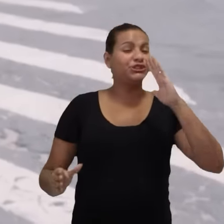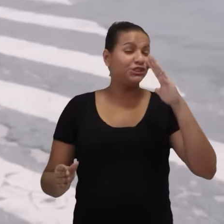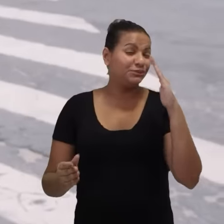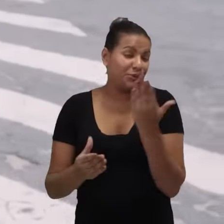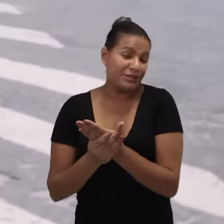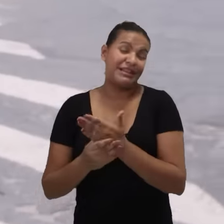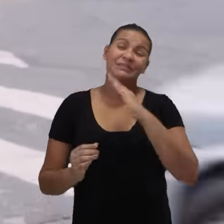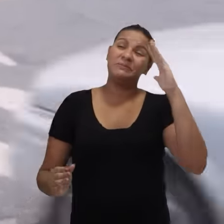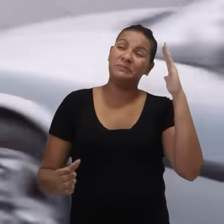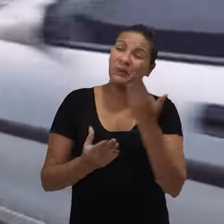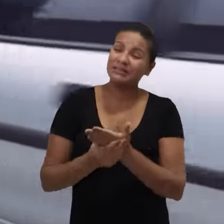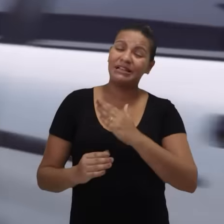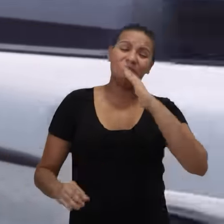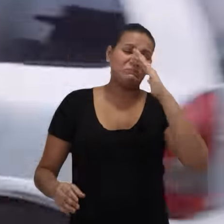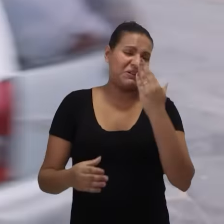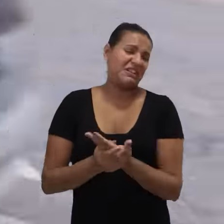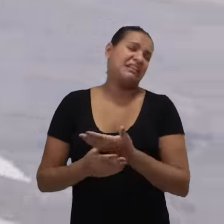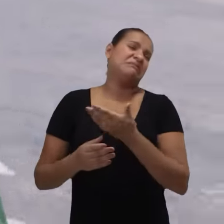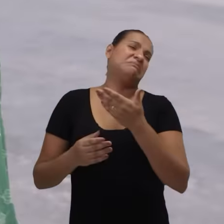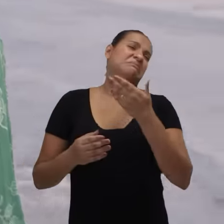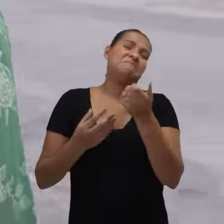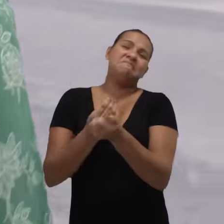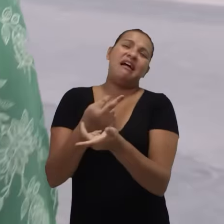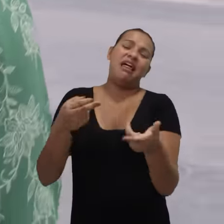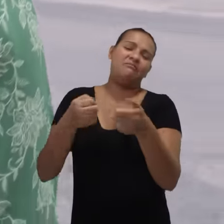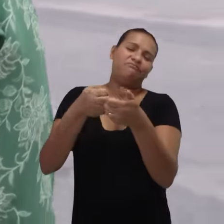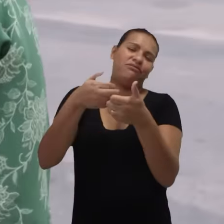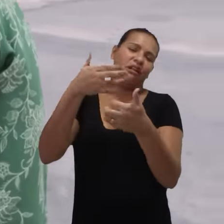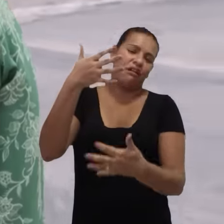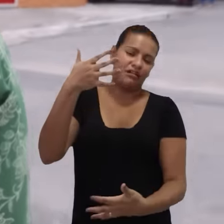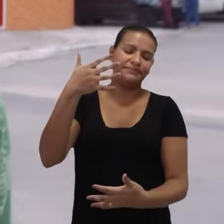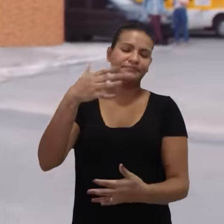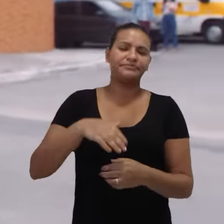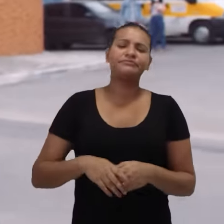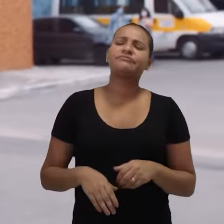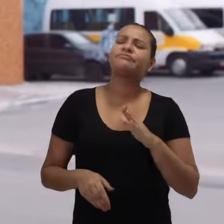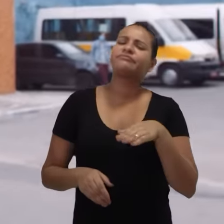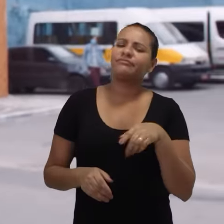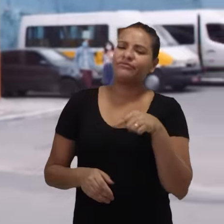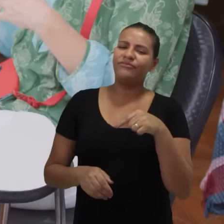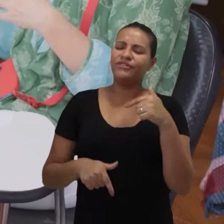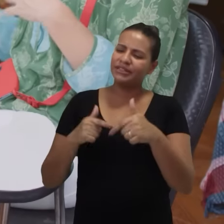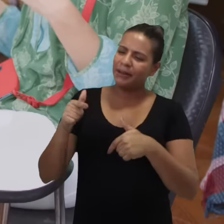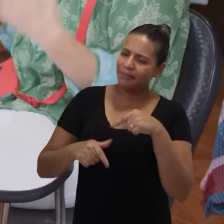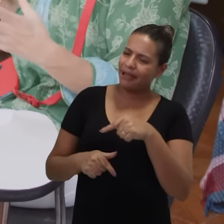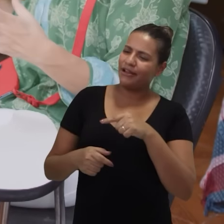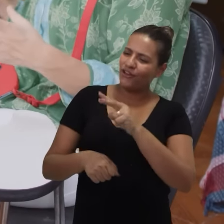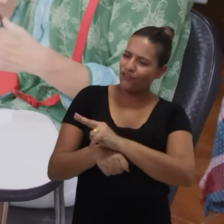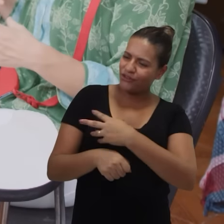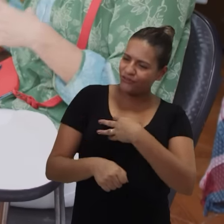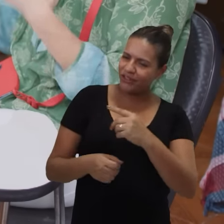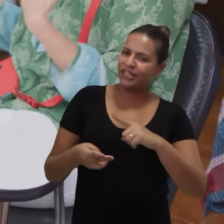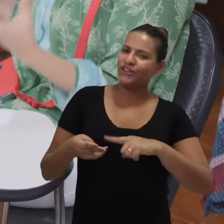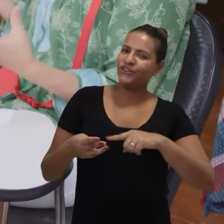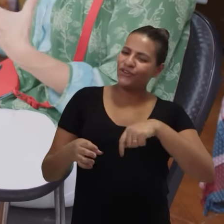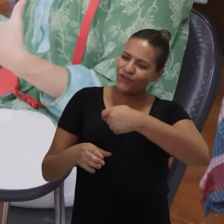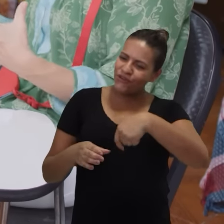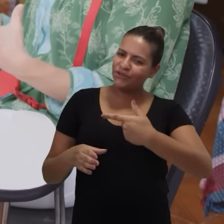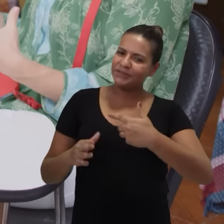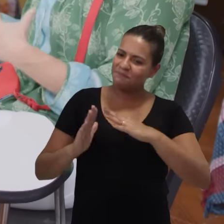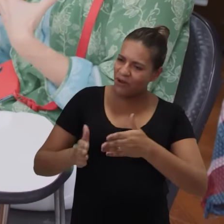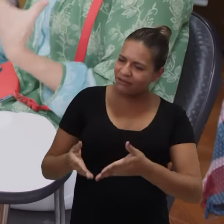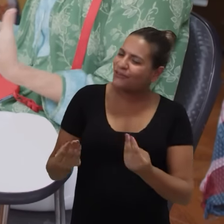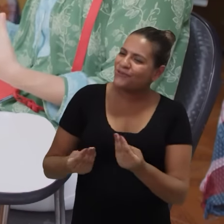a desigualdade. Quer dizer que você trabalha, cuida dos filhos, cozinha, mora aqui. Como que é essa